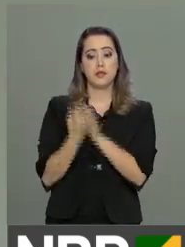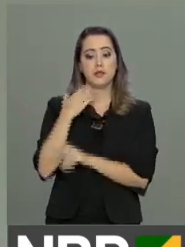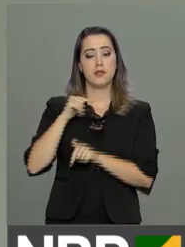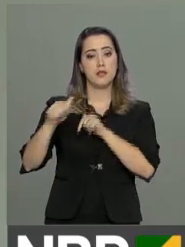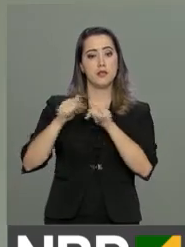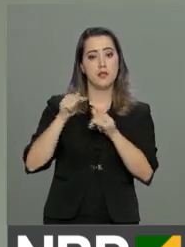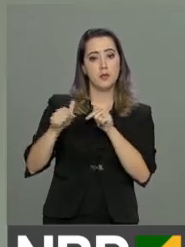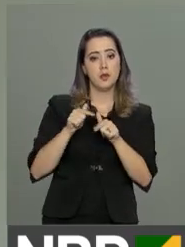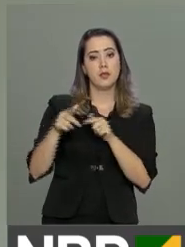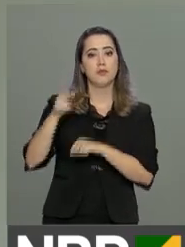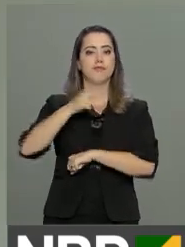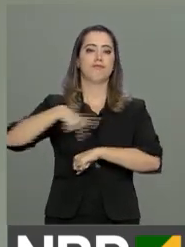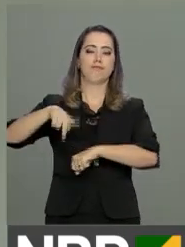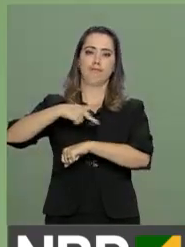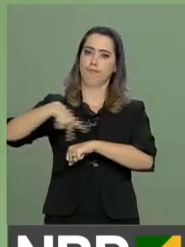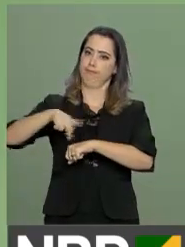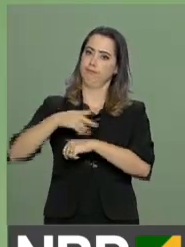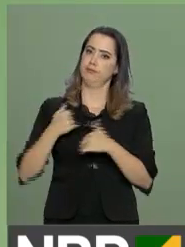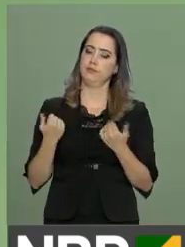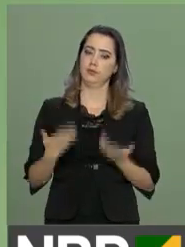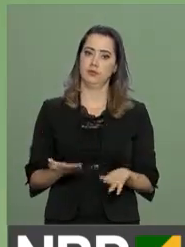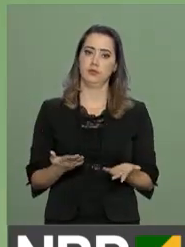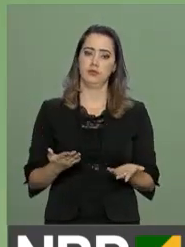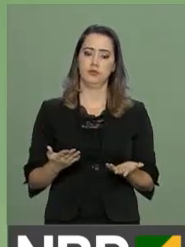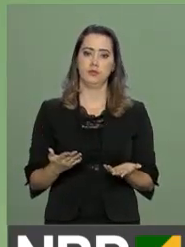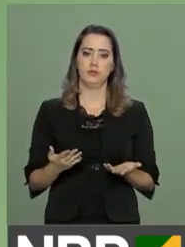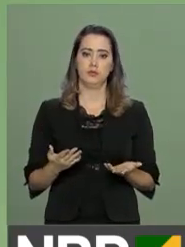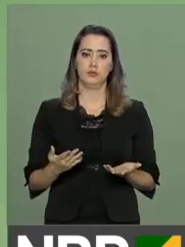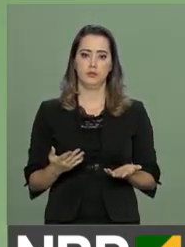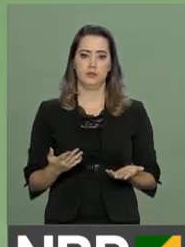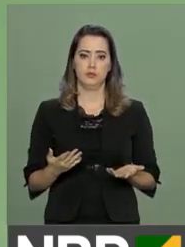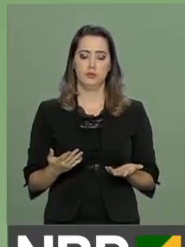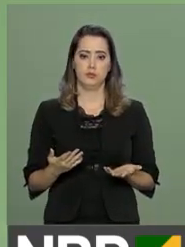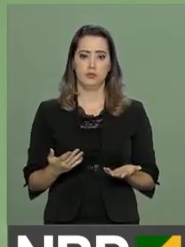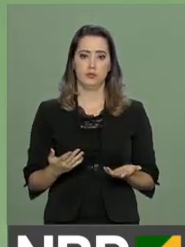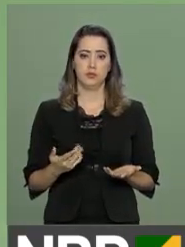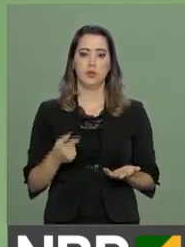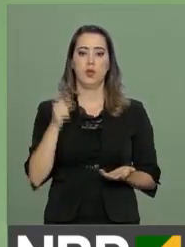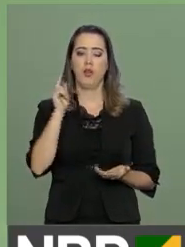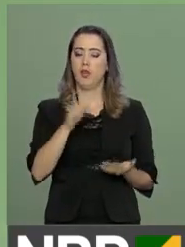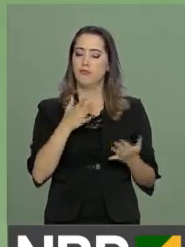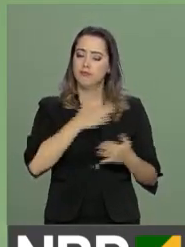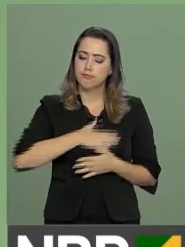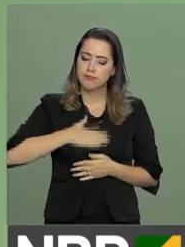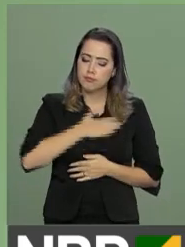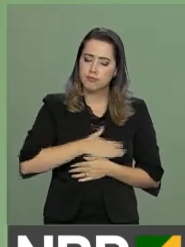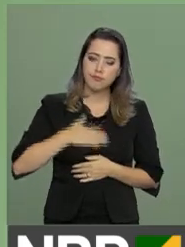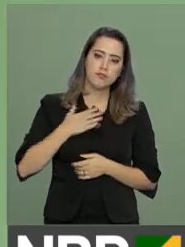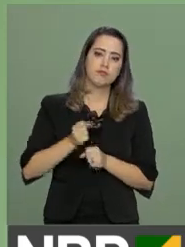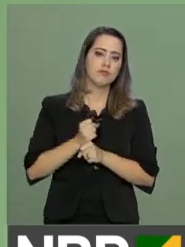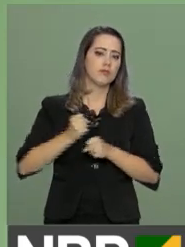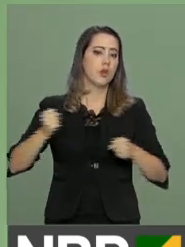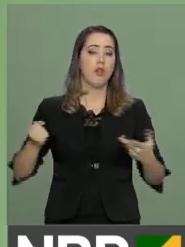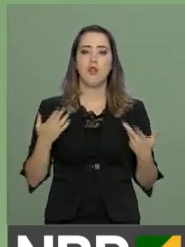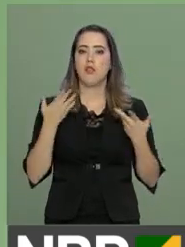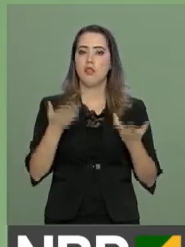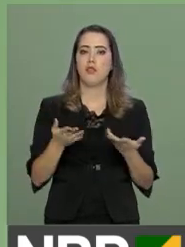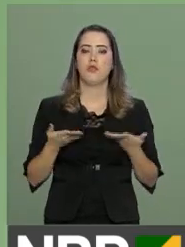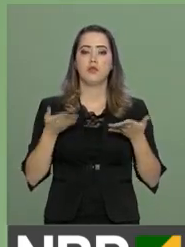gera empregos no país. Portanto, é uma satisfação enorme vir